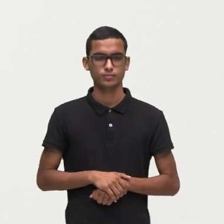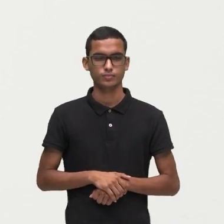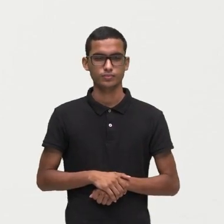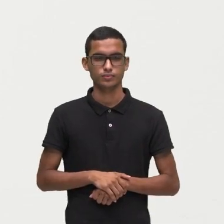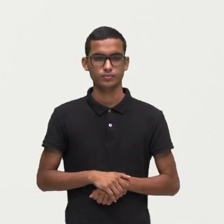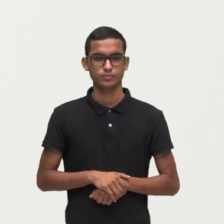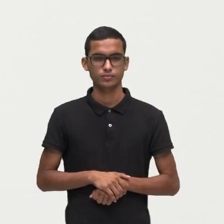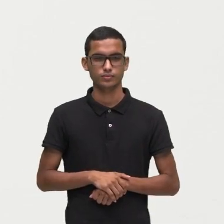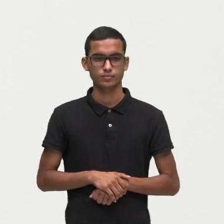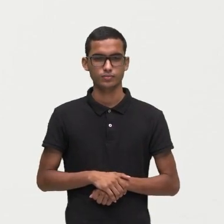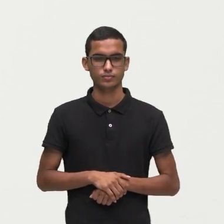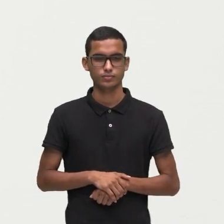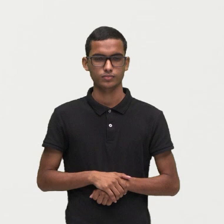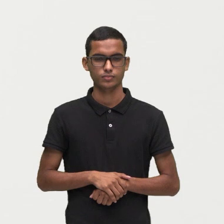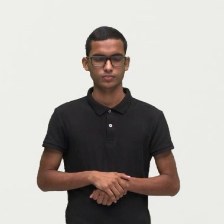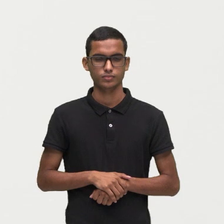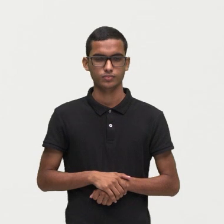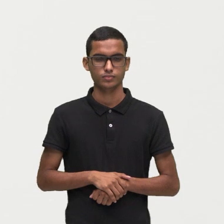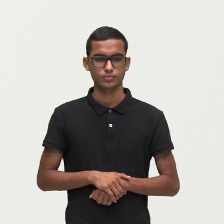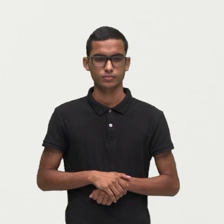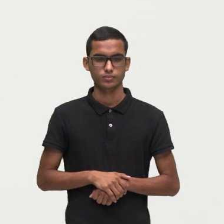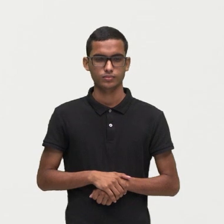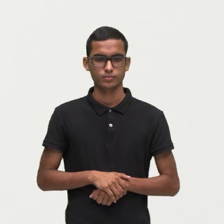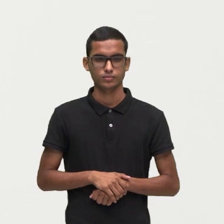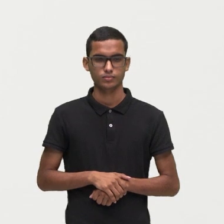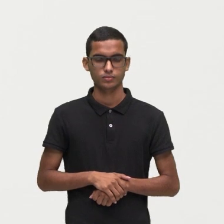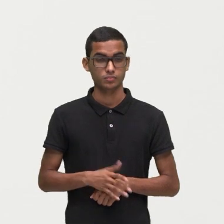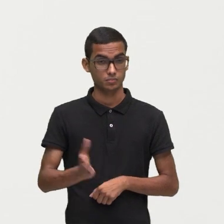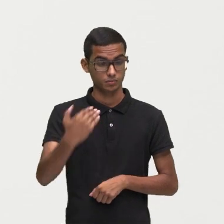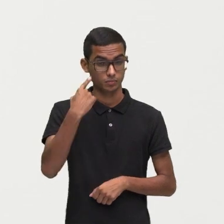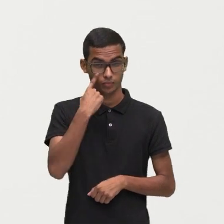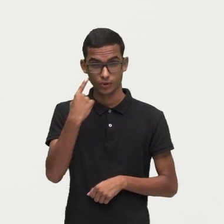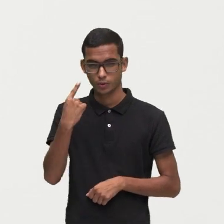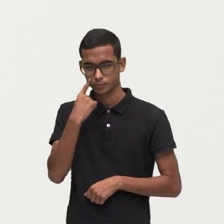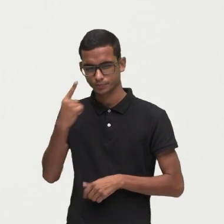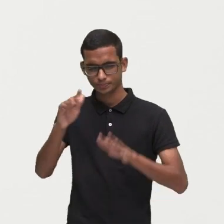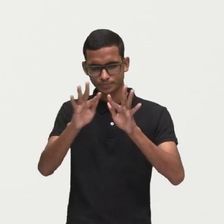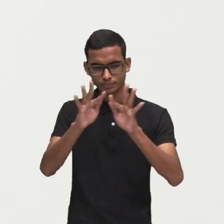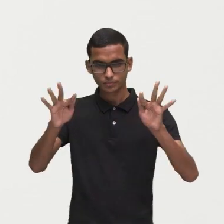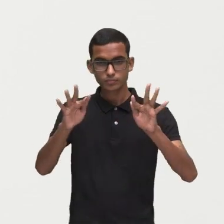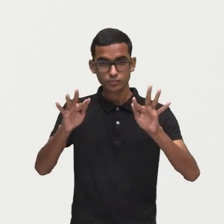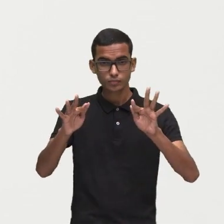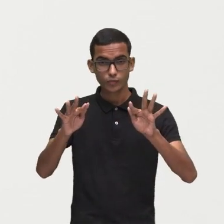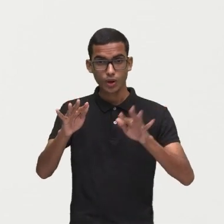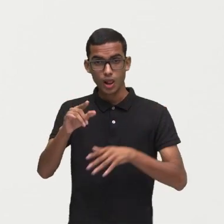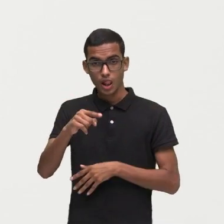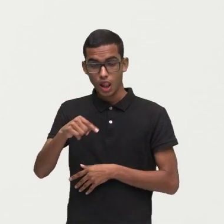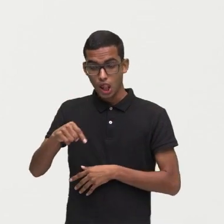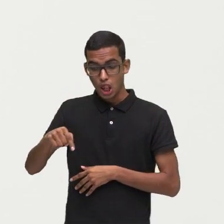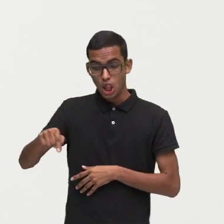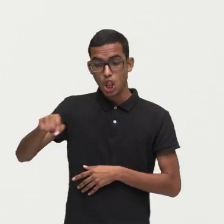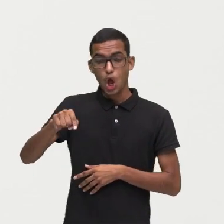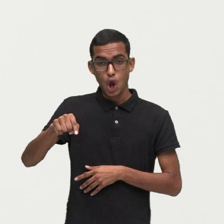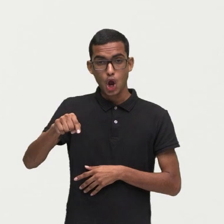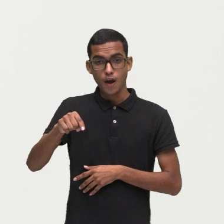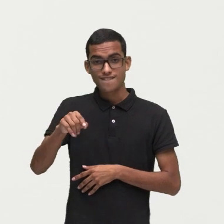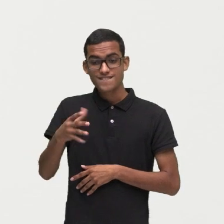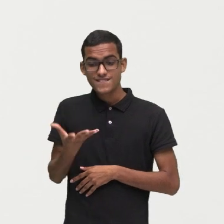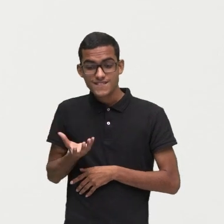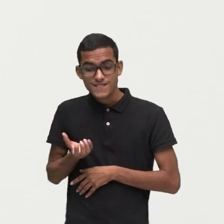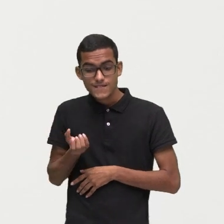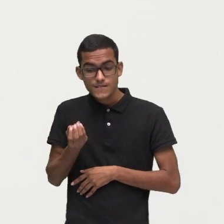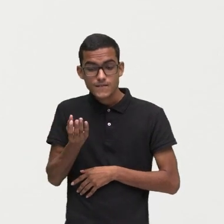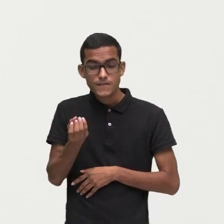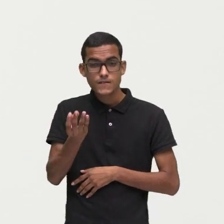E, pretérito indefinido? Vamos observar aqui a nossa frase, ó. Los viajantes, eu estou falando que os